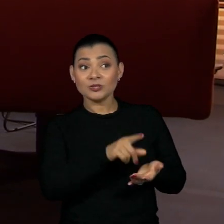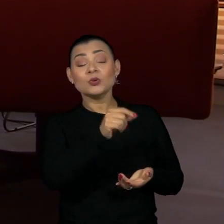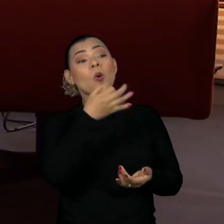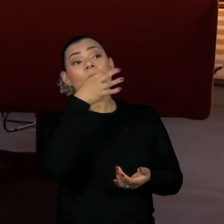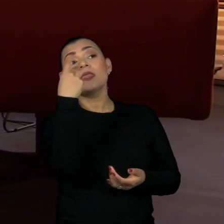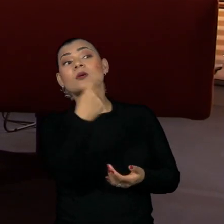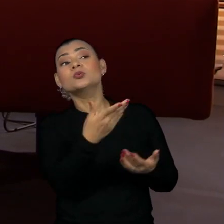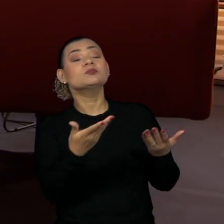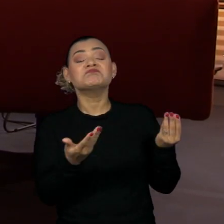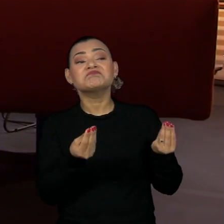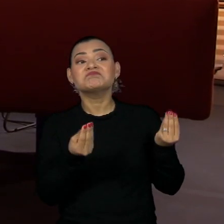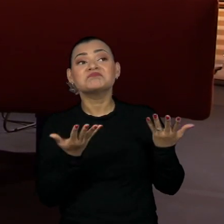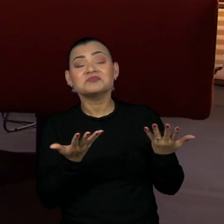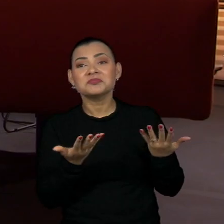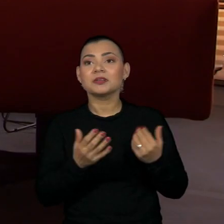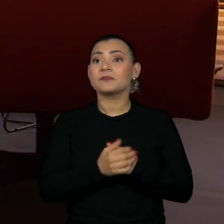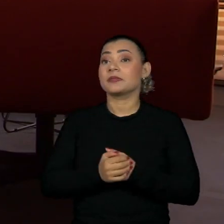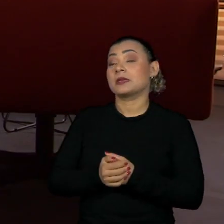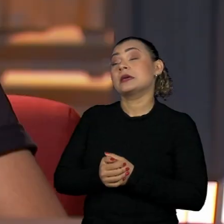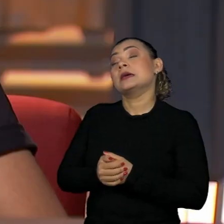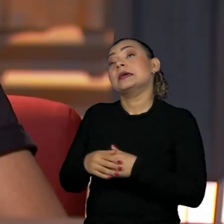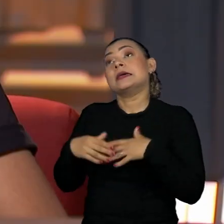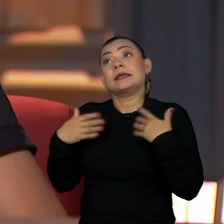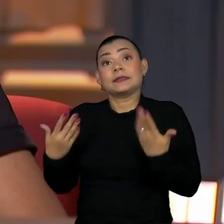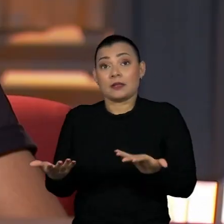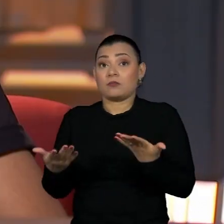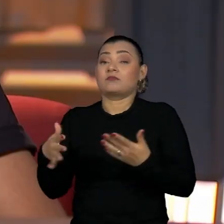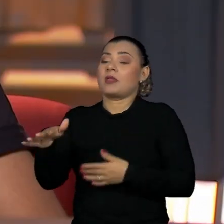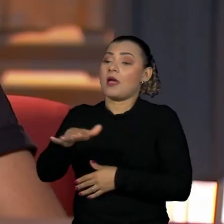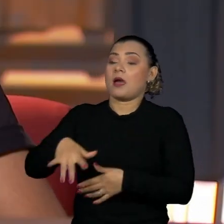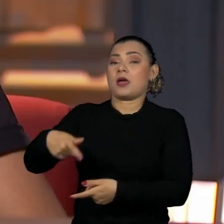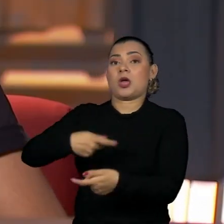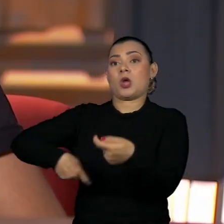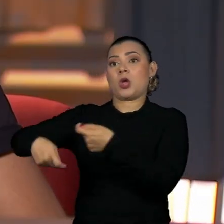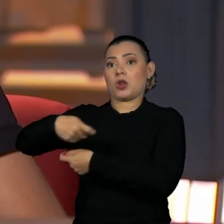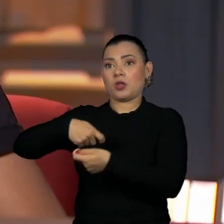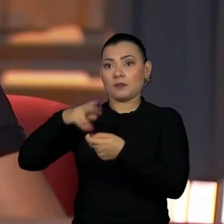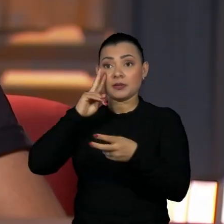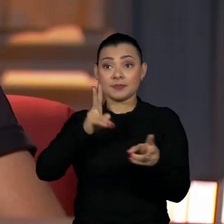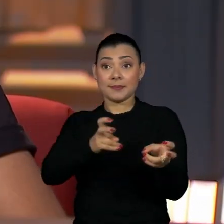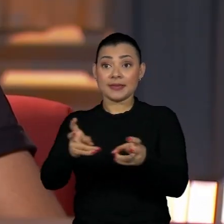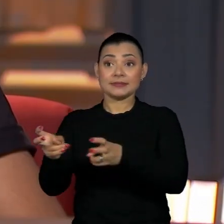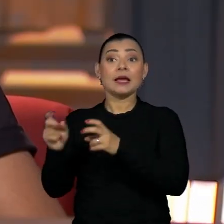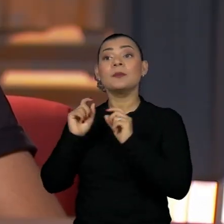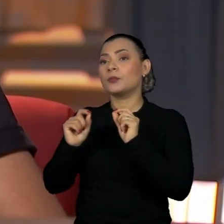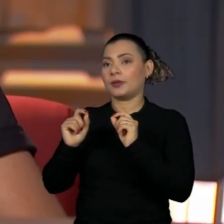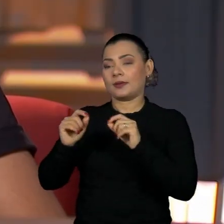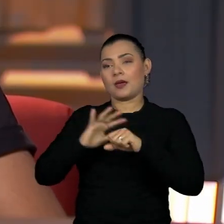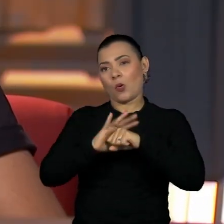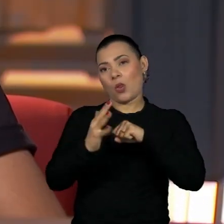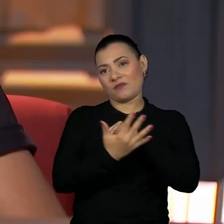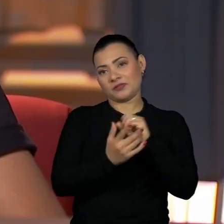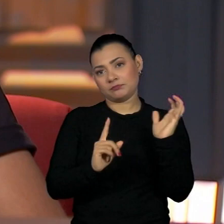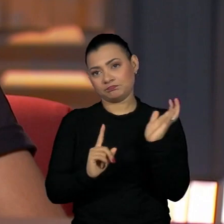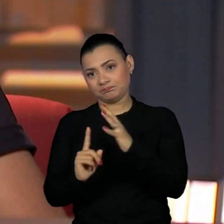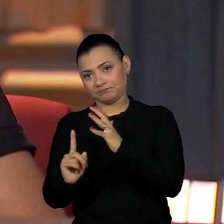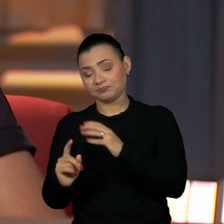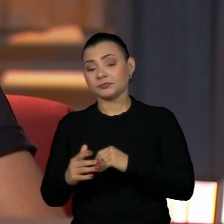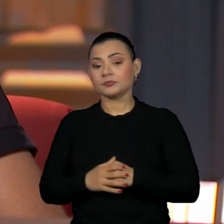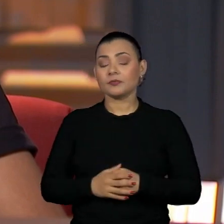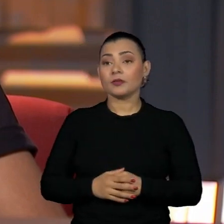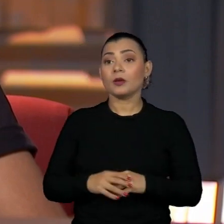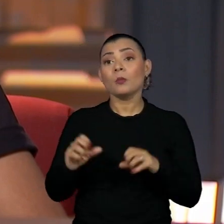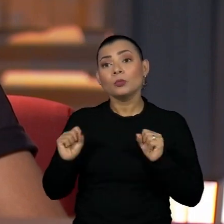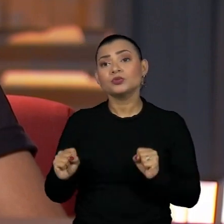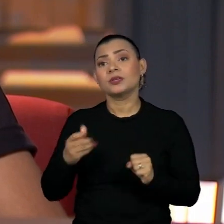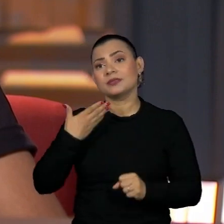exemplo? Olha, eu acho que na parte econômica, quando a gente olha em questão a própria pandemia, acho que poderia ter